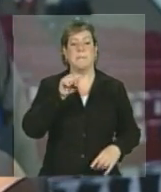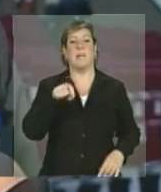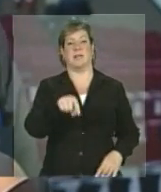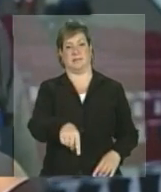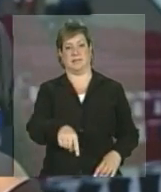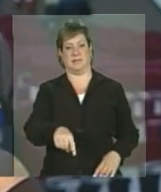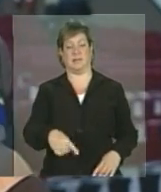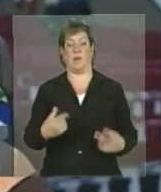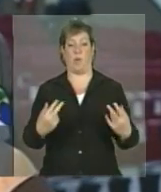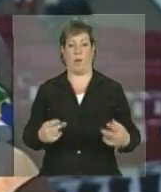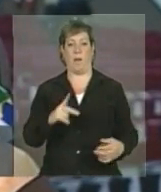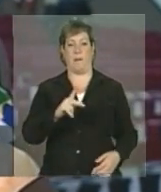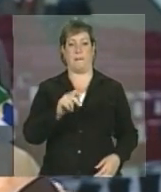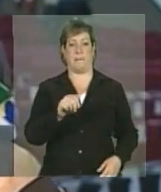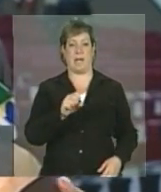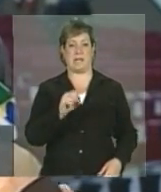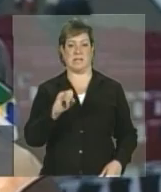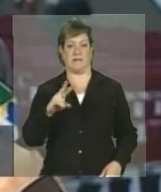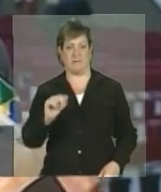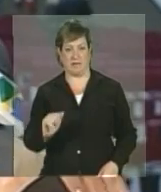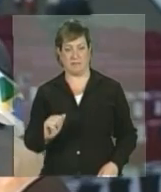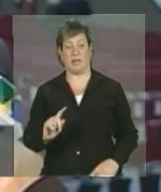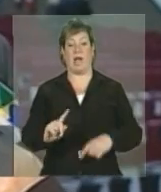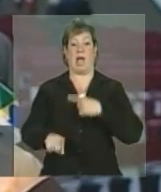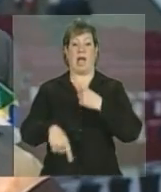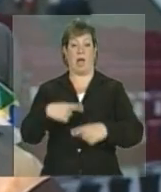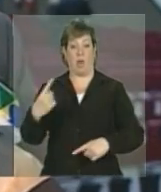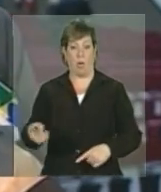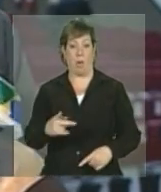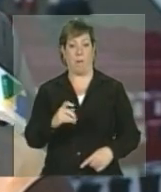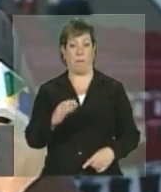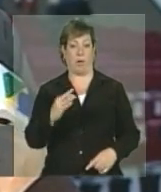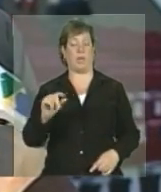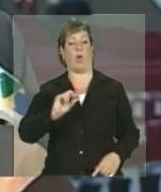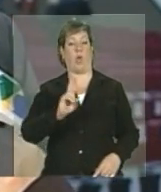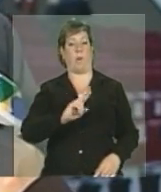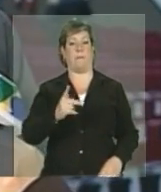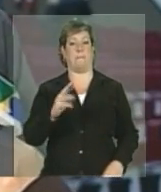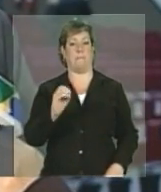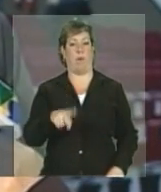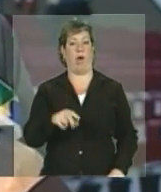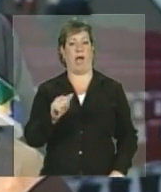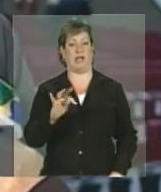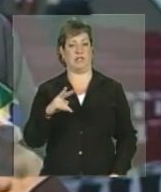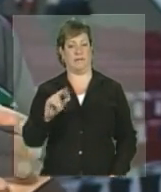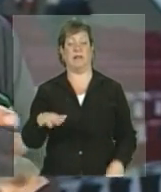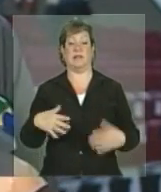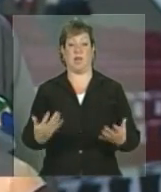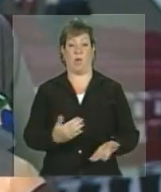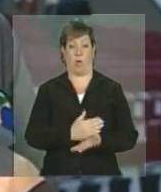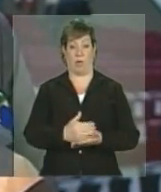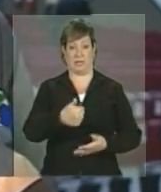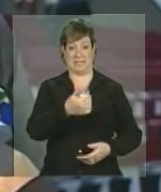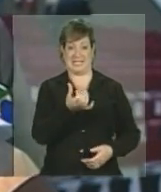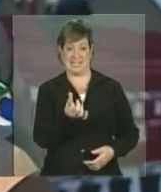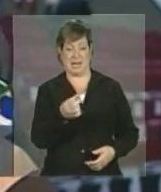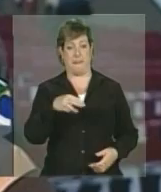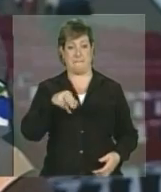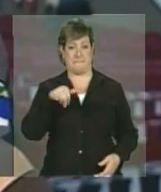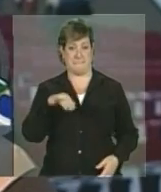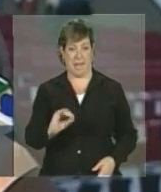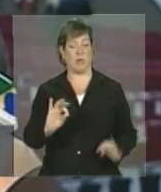transparência passiva. A outra do portal é a transparência proativa. Então, a partir de 16 de maio, todos os órgãos